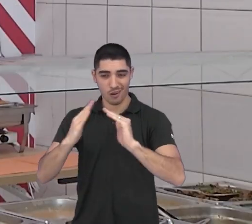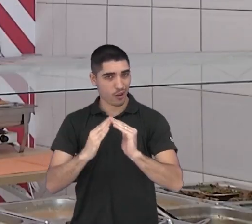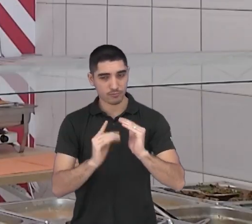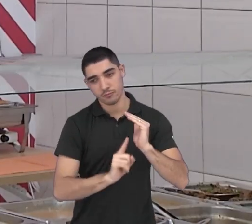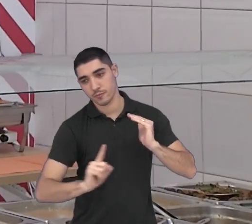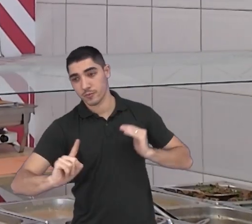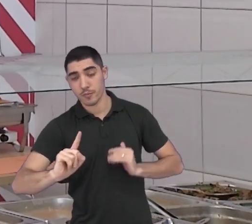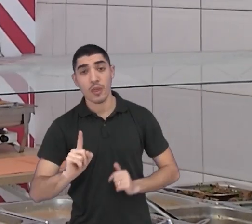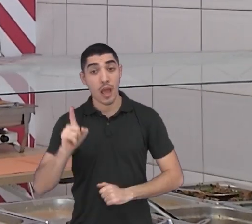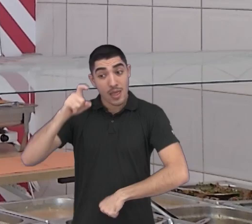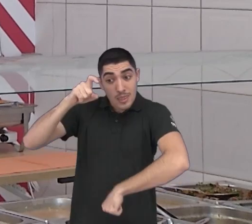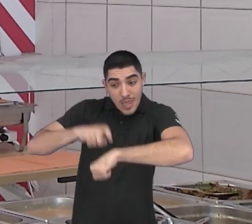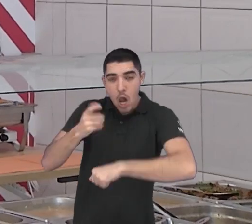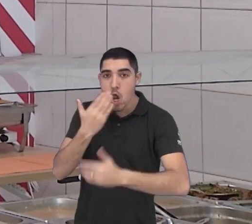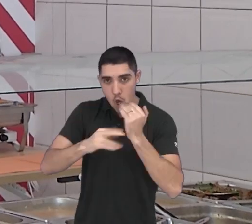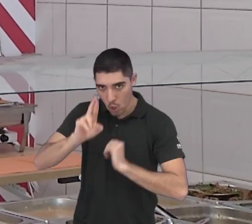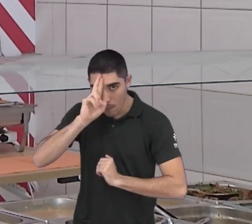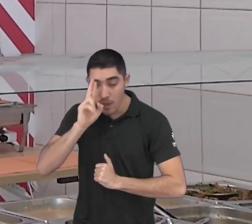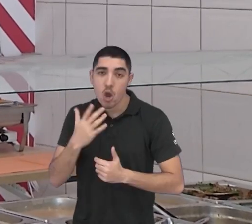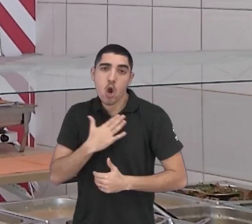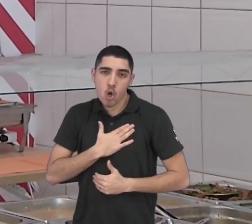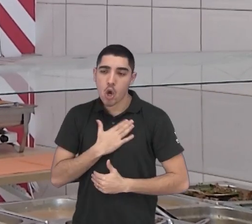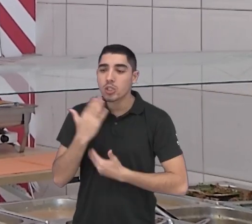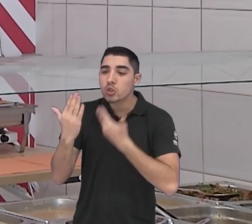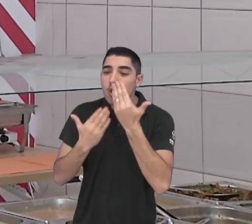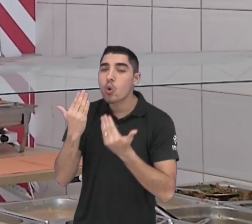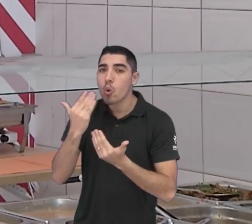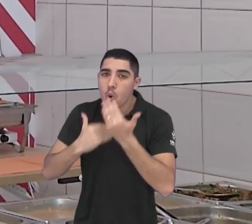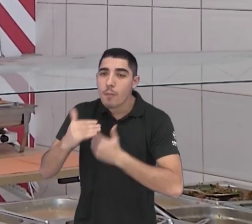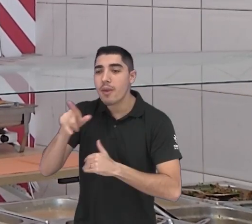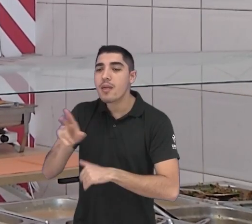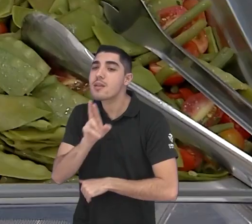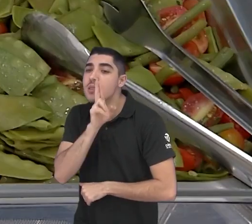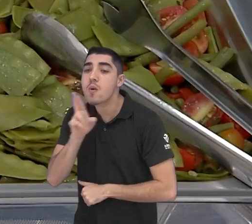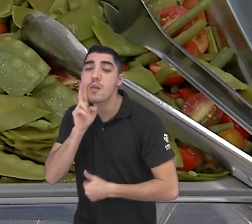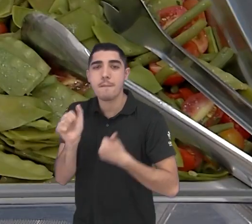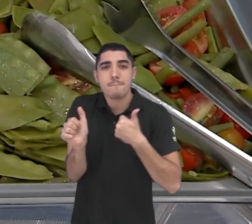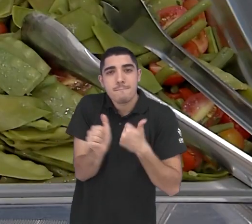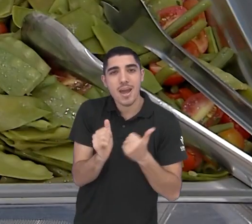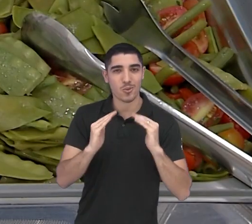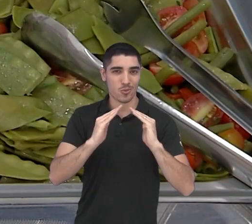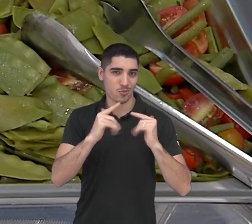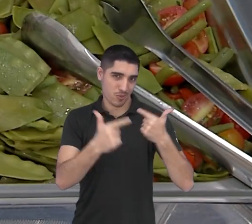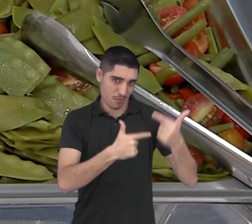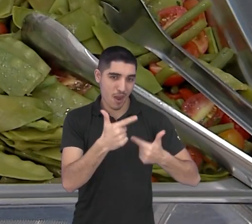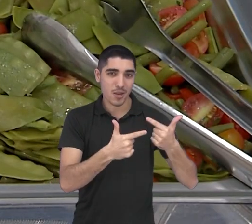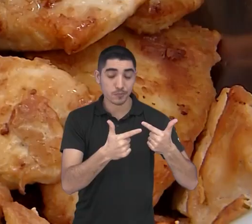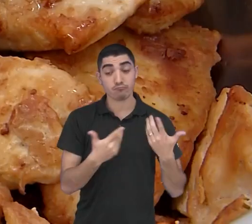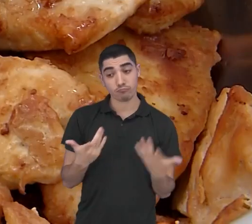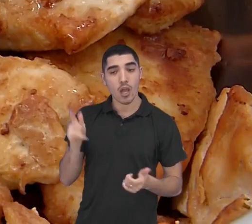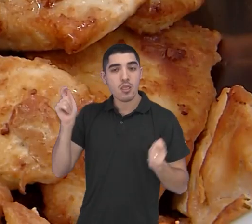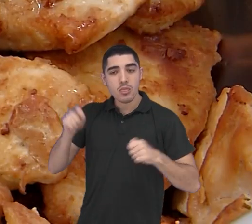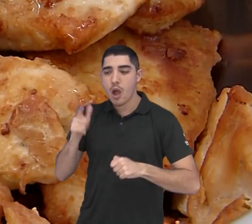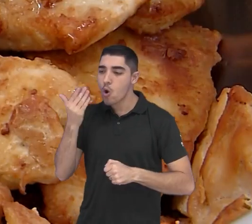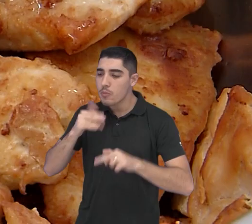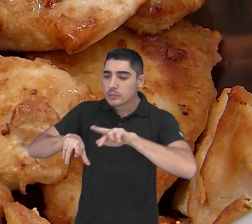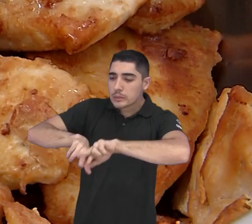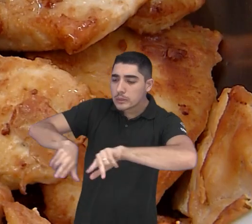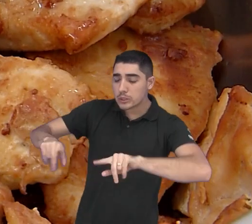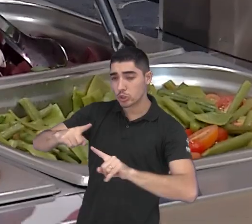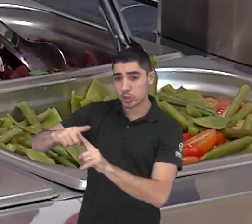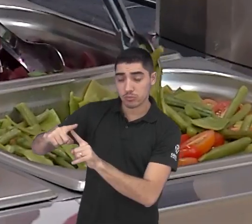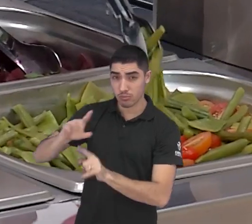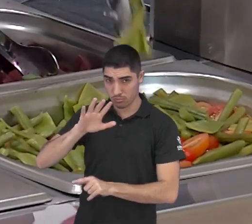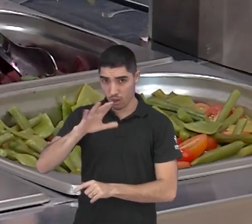hora do almoço, prefere comer em um restaurante próximo ao serviço. Assim, consegue economizar tempo e variar a